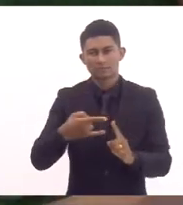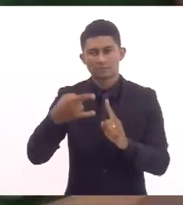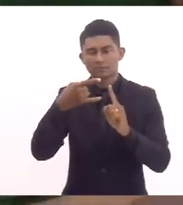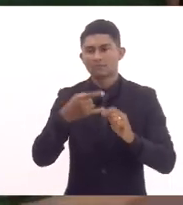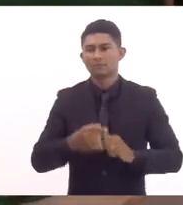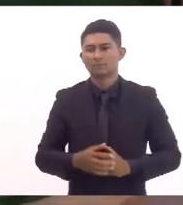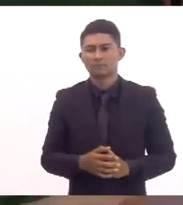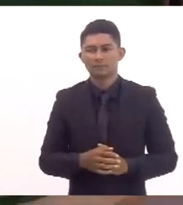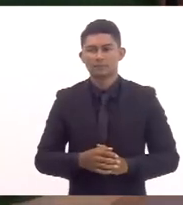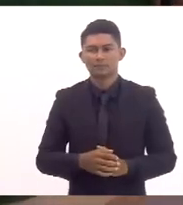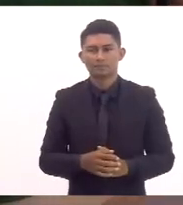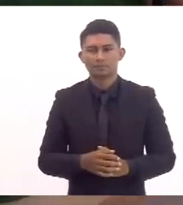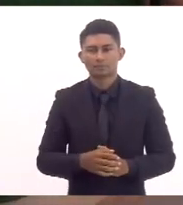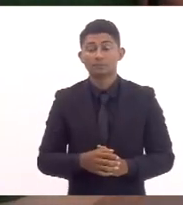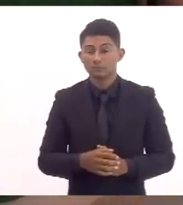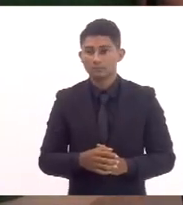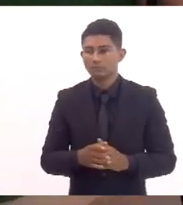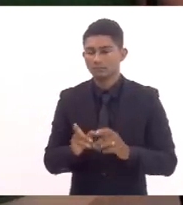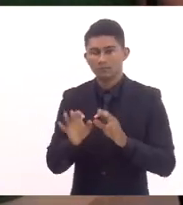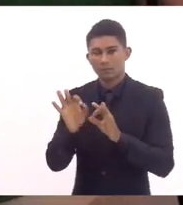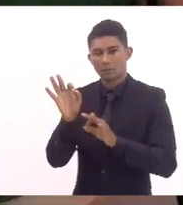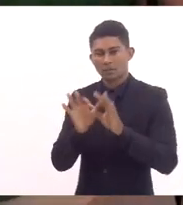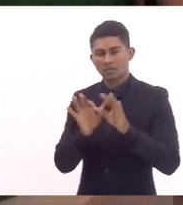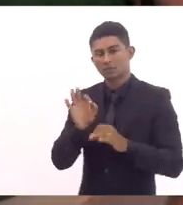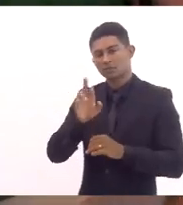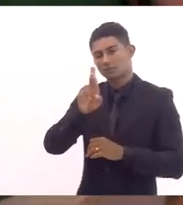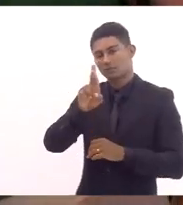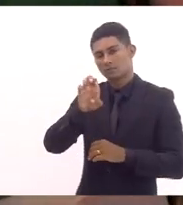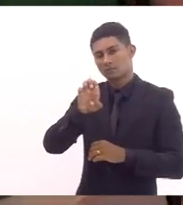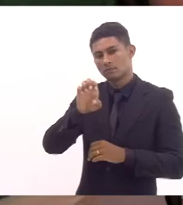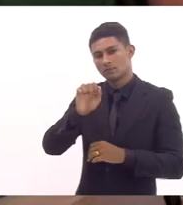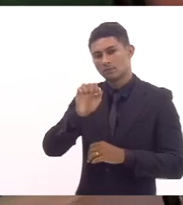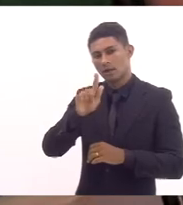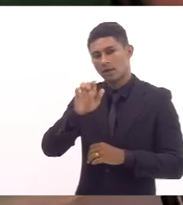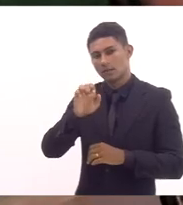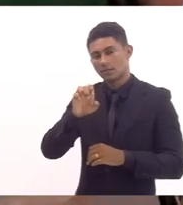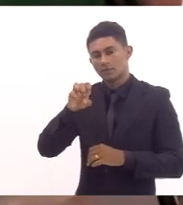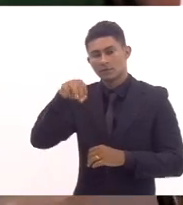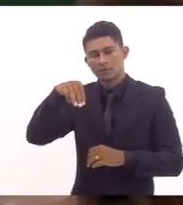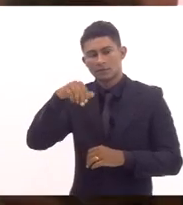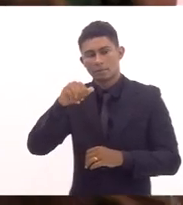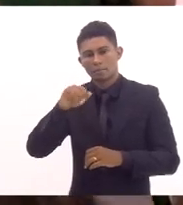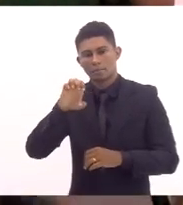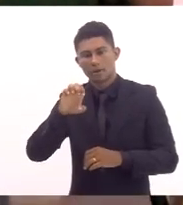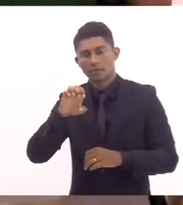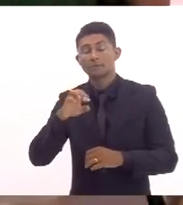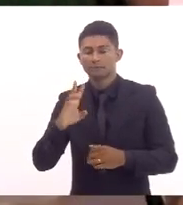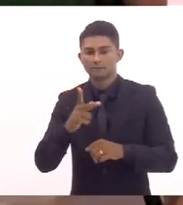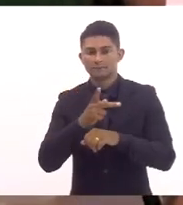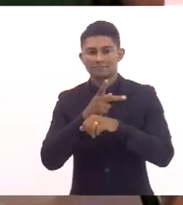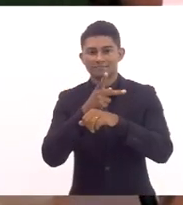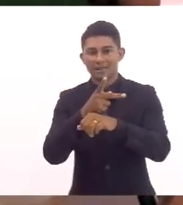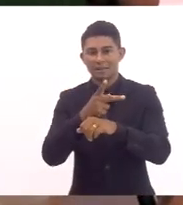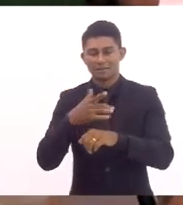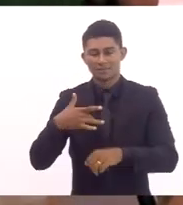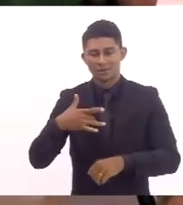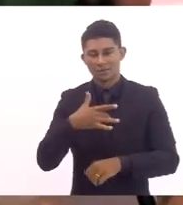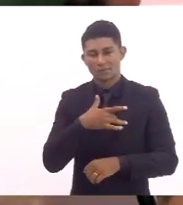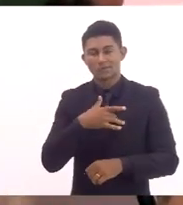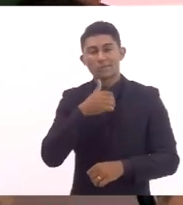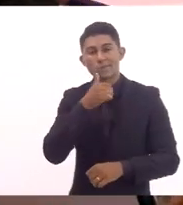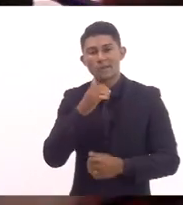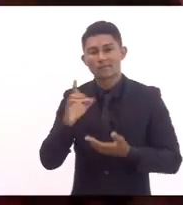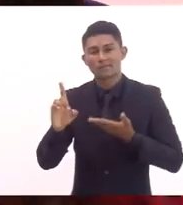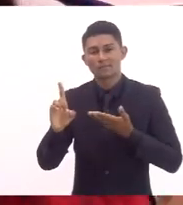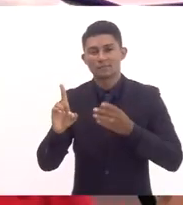bom então projeto reagir mãe prêmio Ana Nery de saúde Daniela Freitas